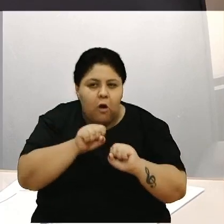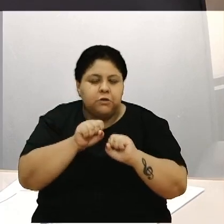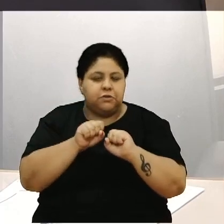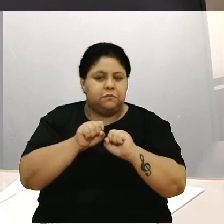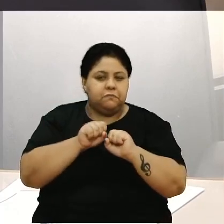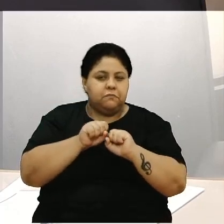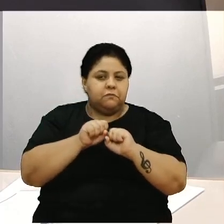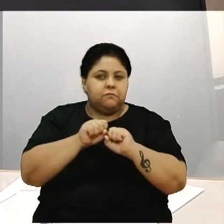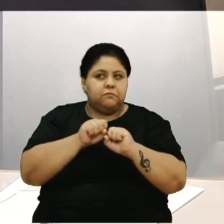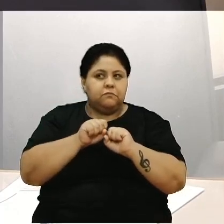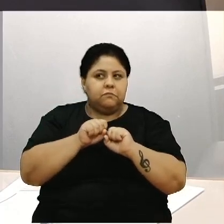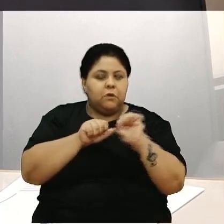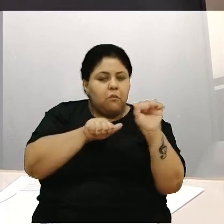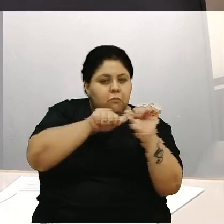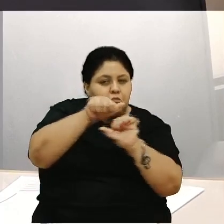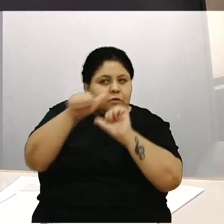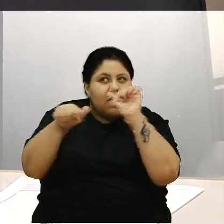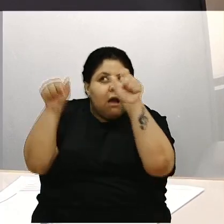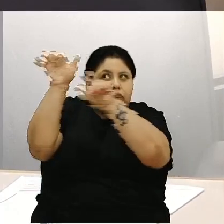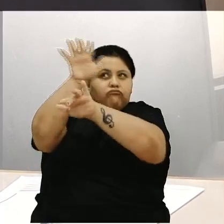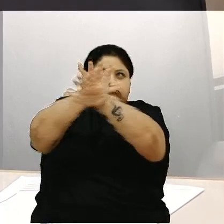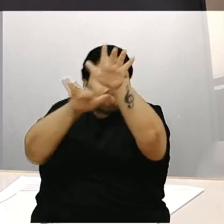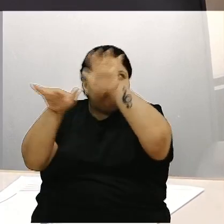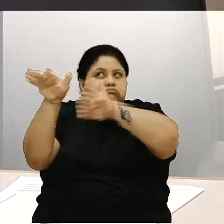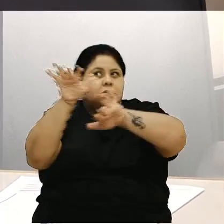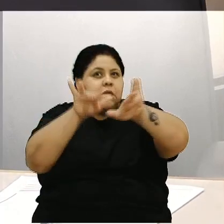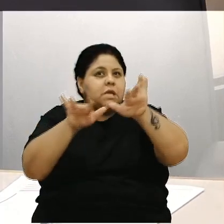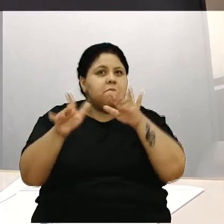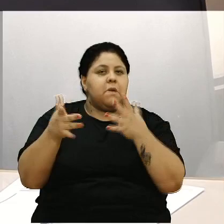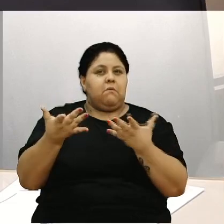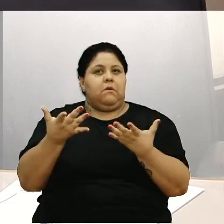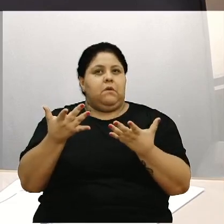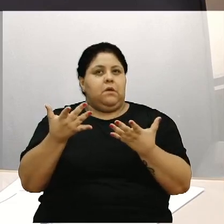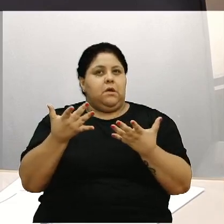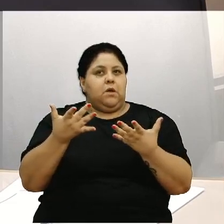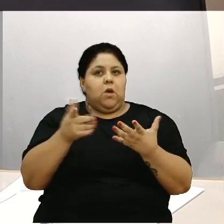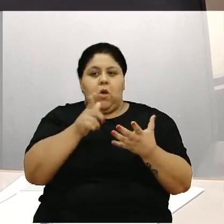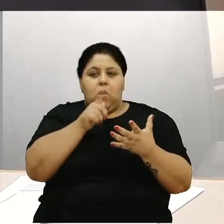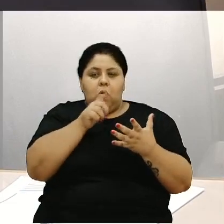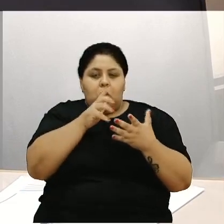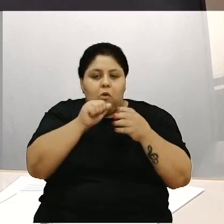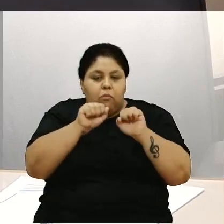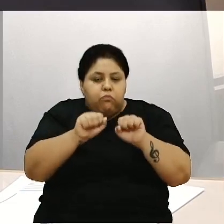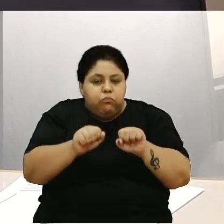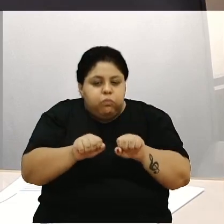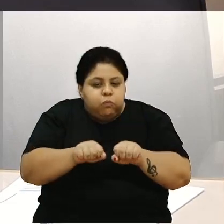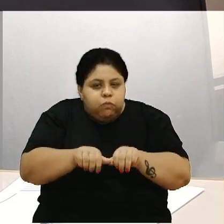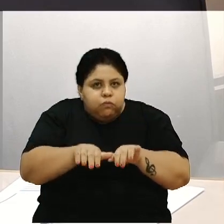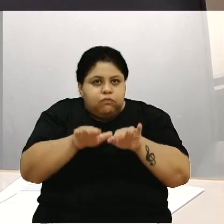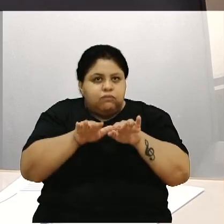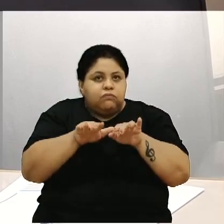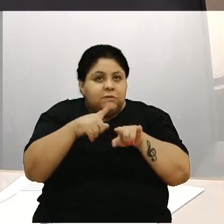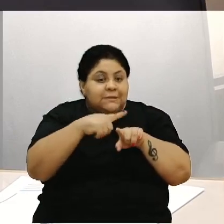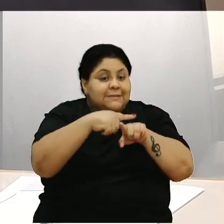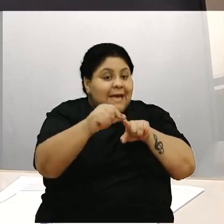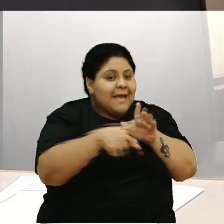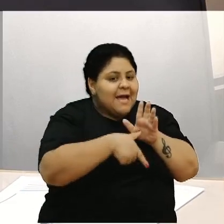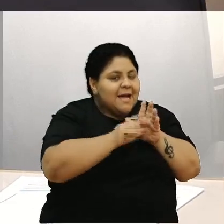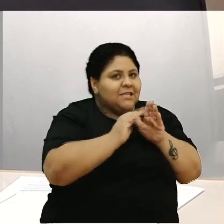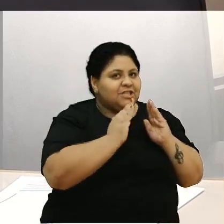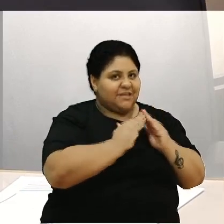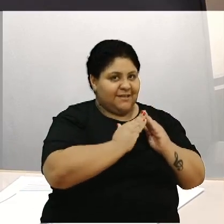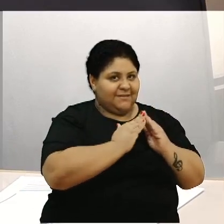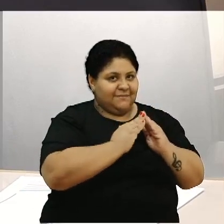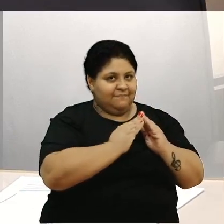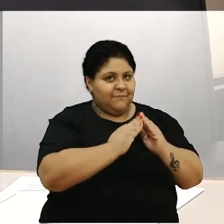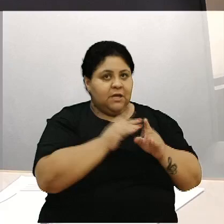possível transformação no tempo ou uma possível cheia, já saia antes das suas casas. Eu digo isso